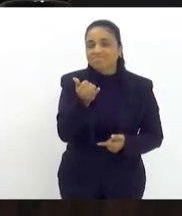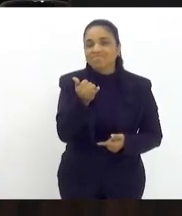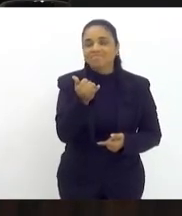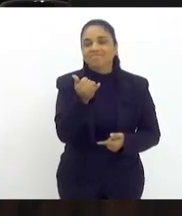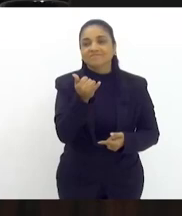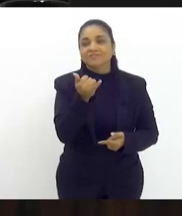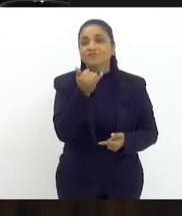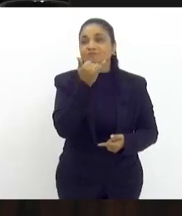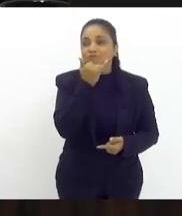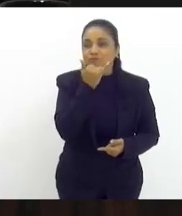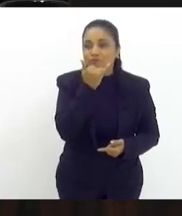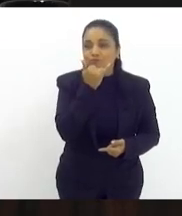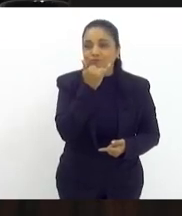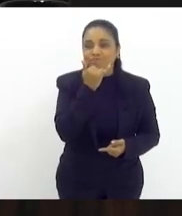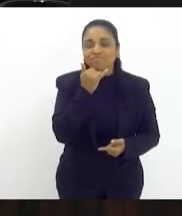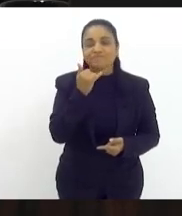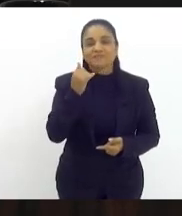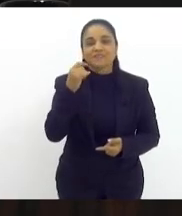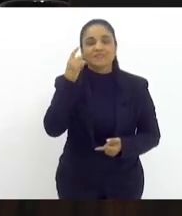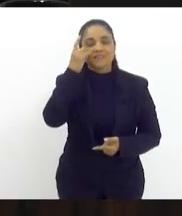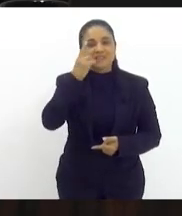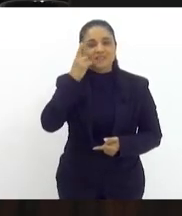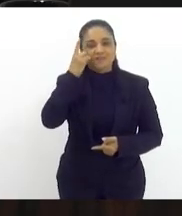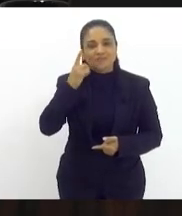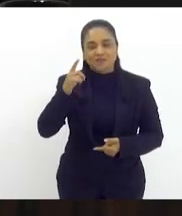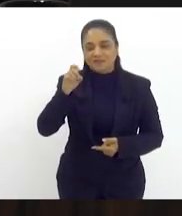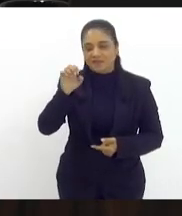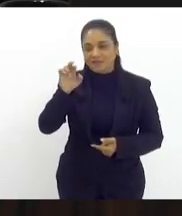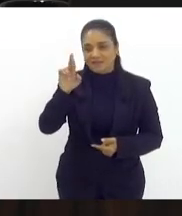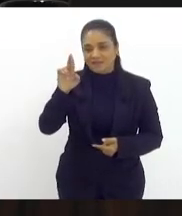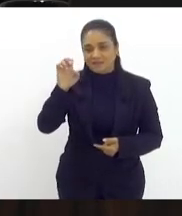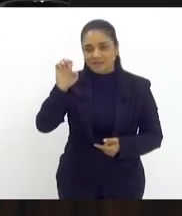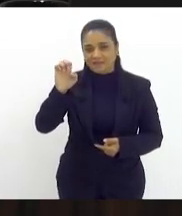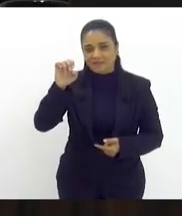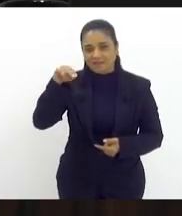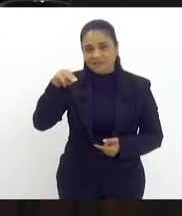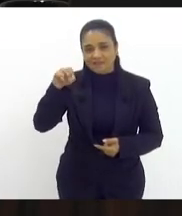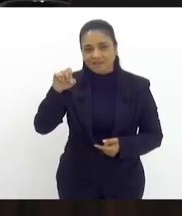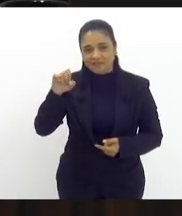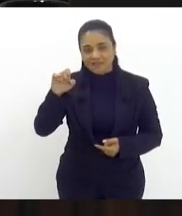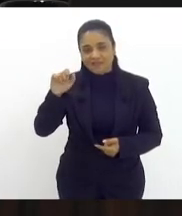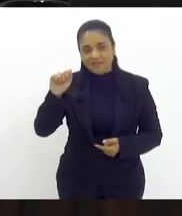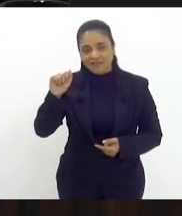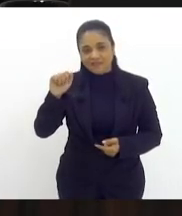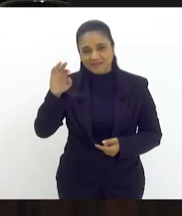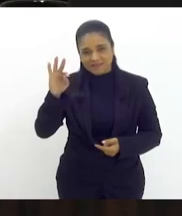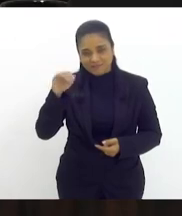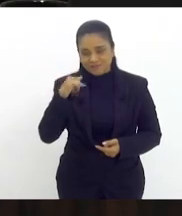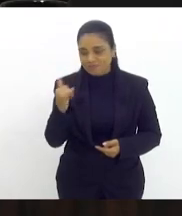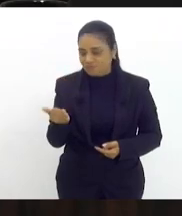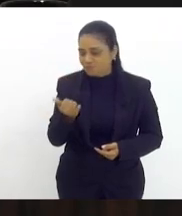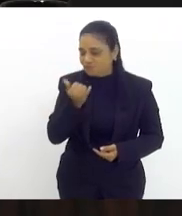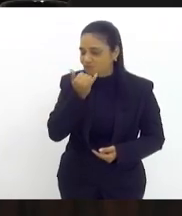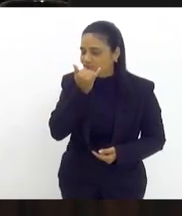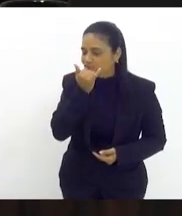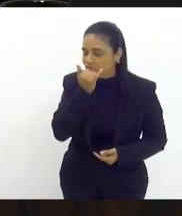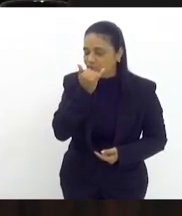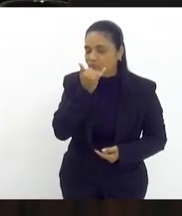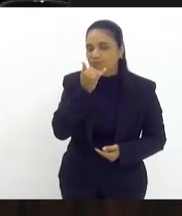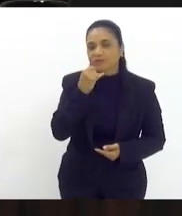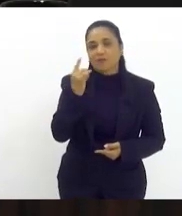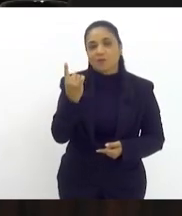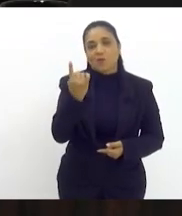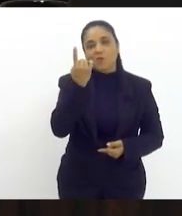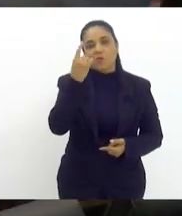perdão deputada Renata só um minutinho eu fui anotar aqui perdão deputada Renata ainda há uma oradora